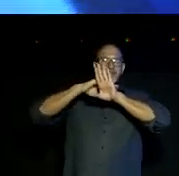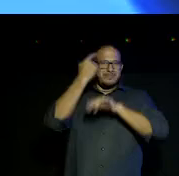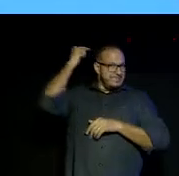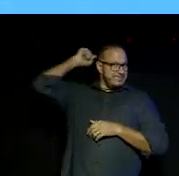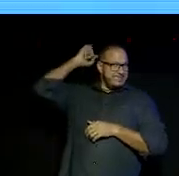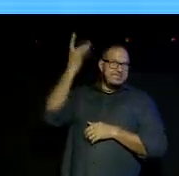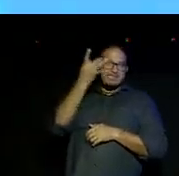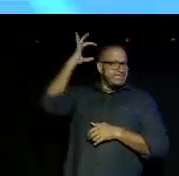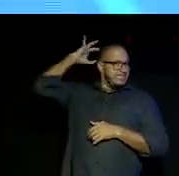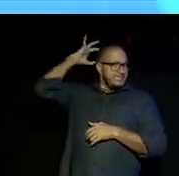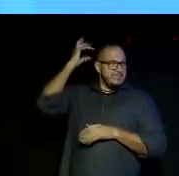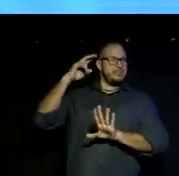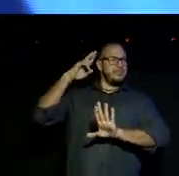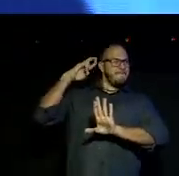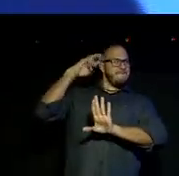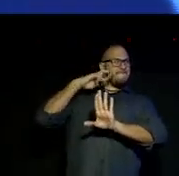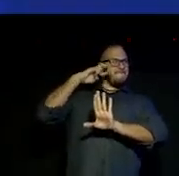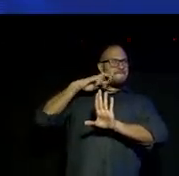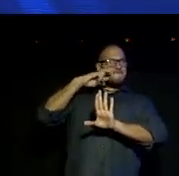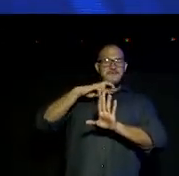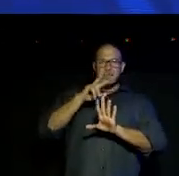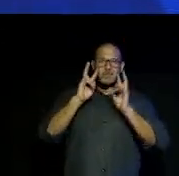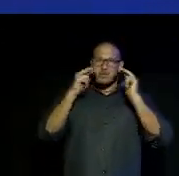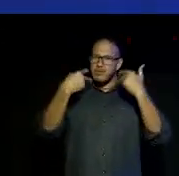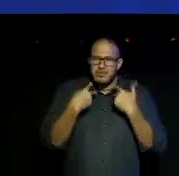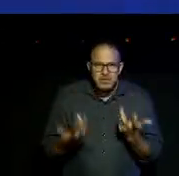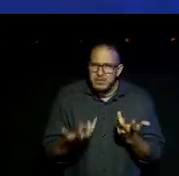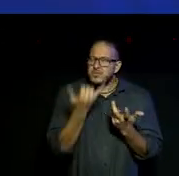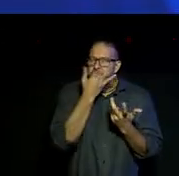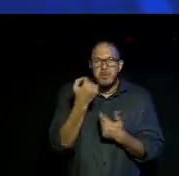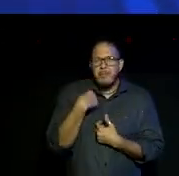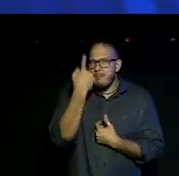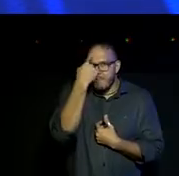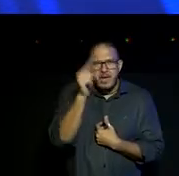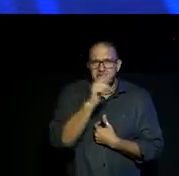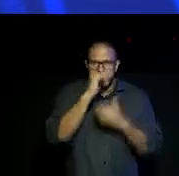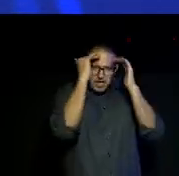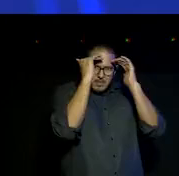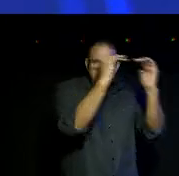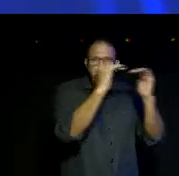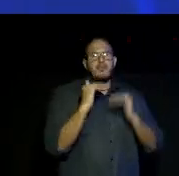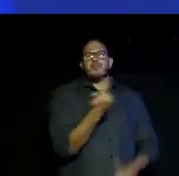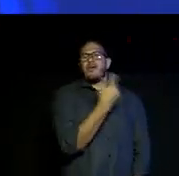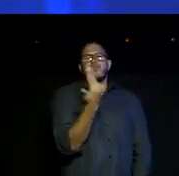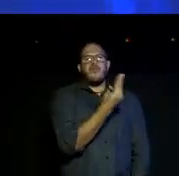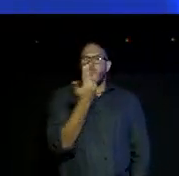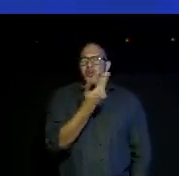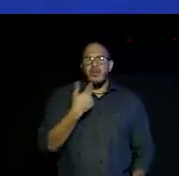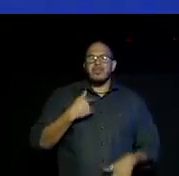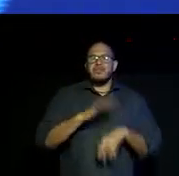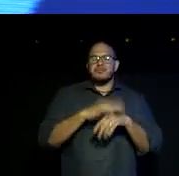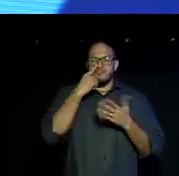tem diálogo interno, se não conhece e respeita a si próprio, não pense que você respeitará a outra pessoa. Será